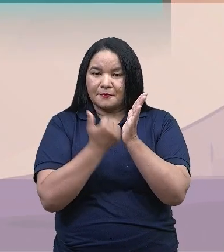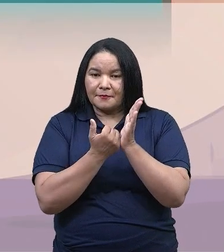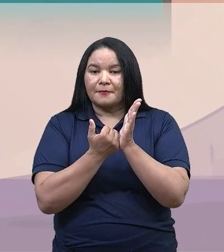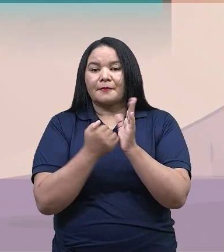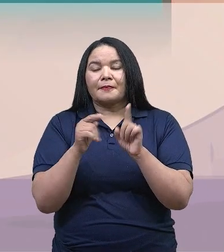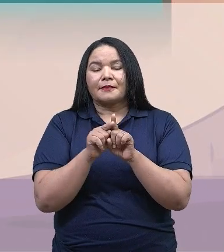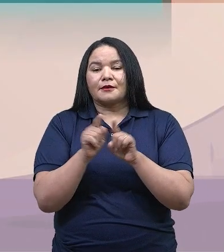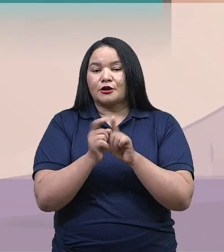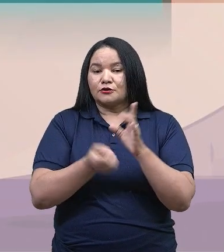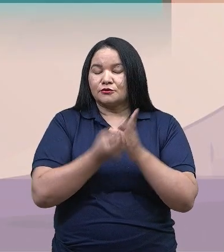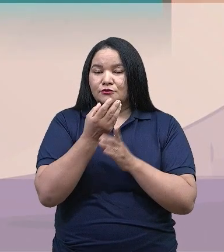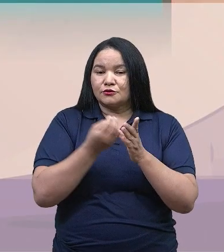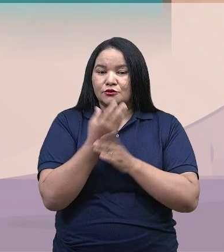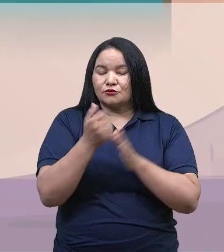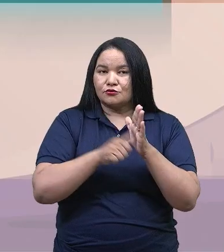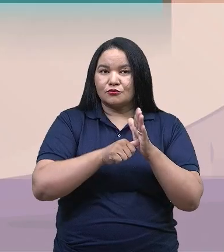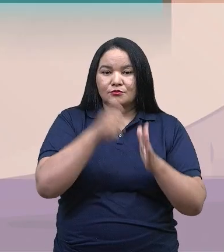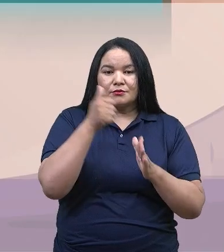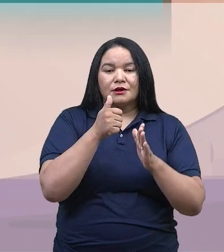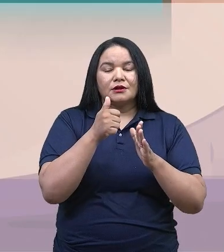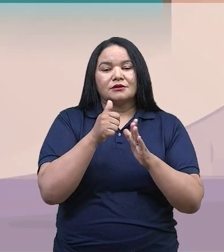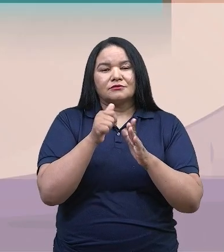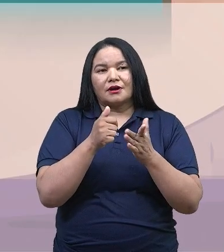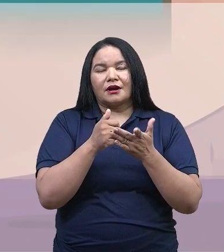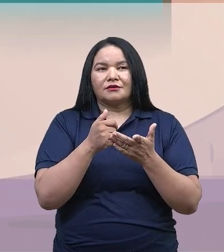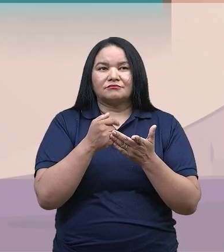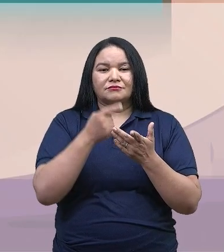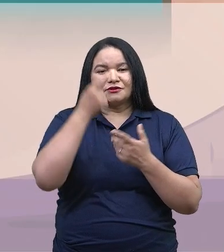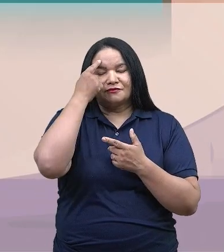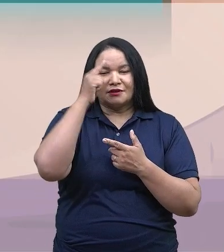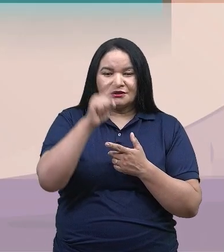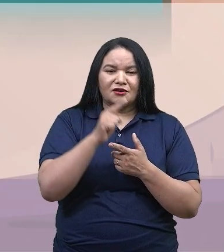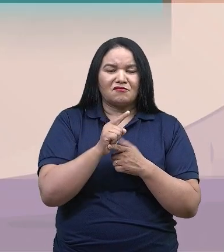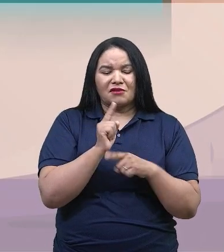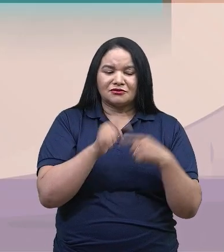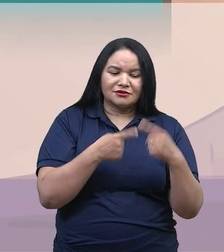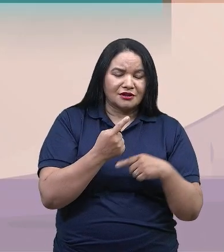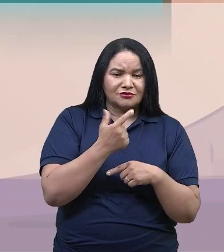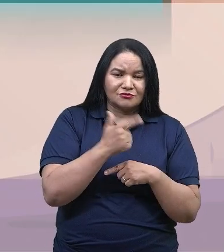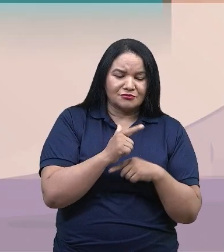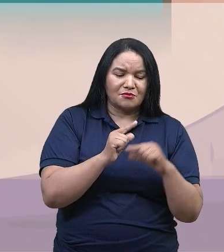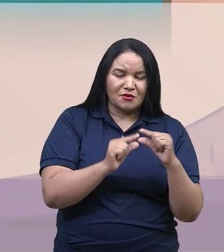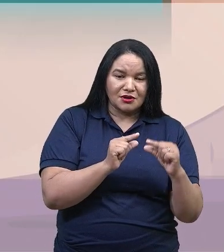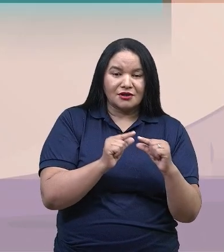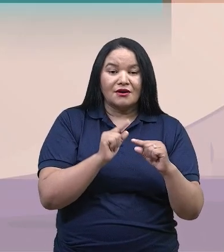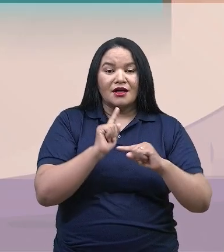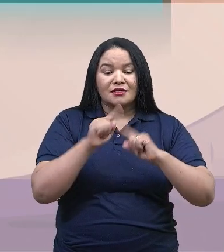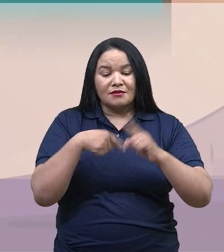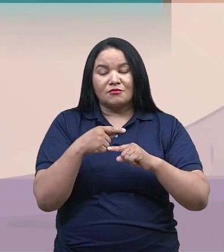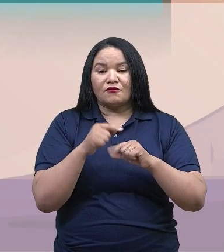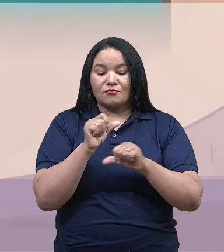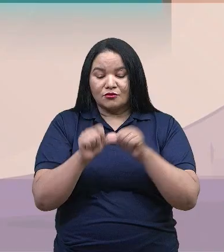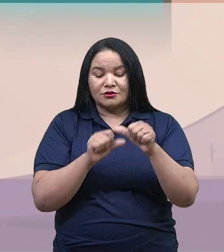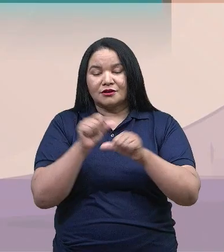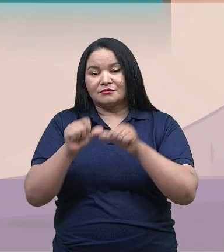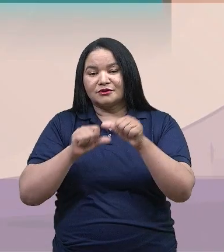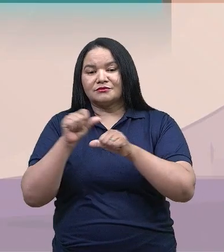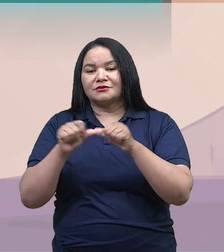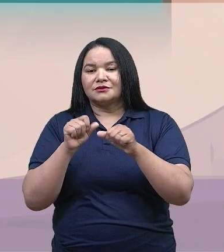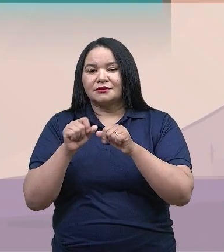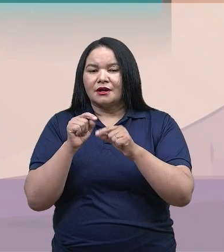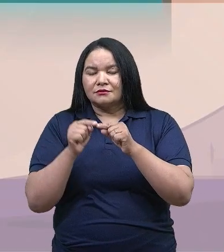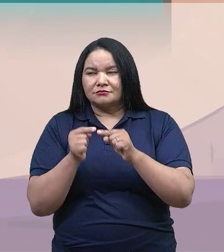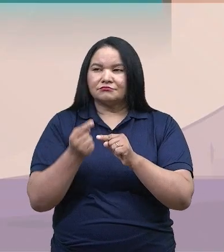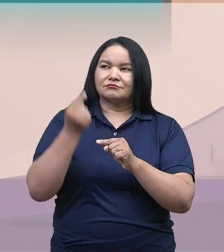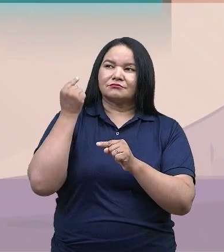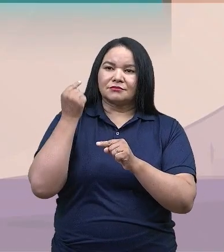como uma invenção discreta que não teve tanto sucesso. A gente olha bem mais para trás na história e vê que já existia uma